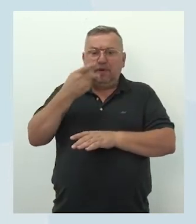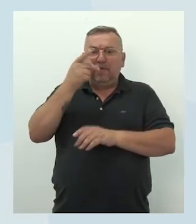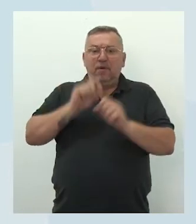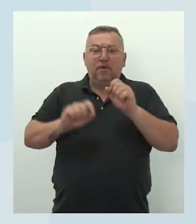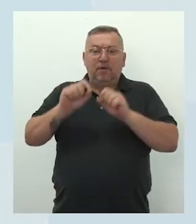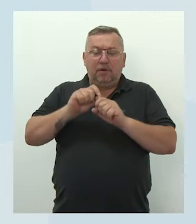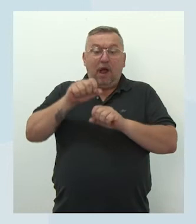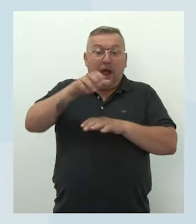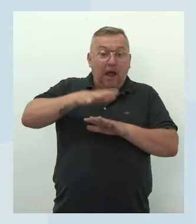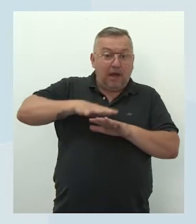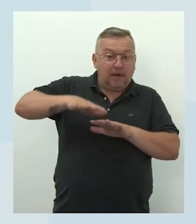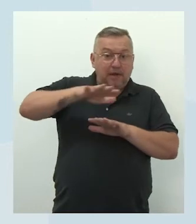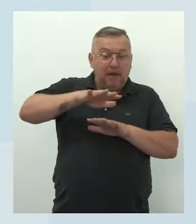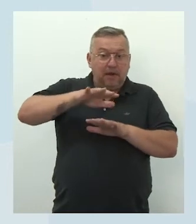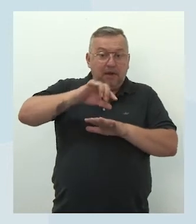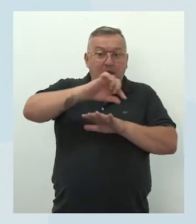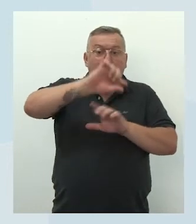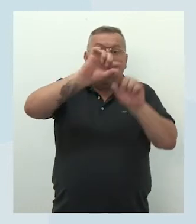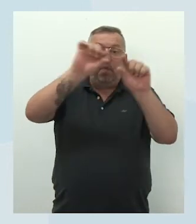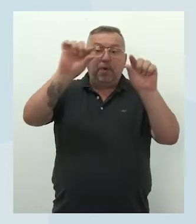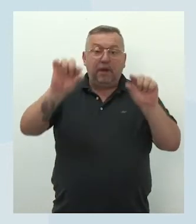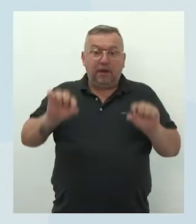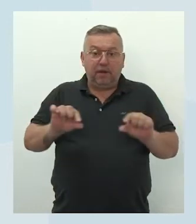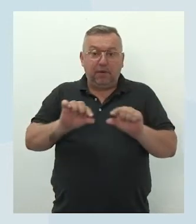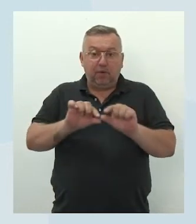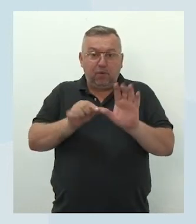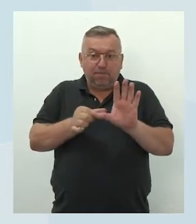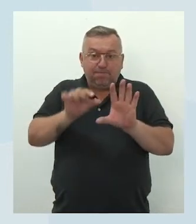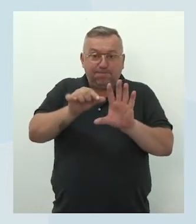de área ou a gente está falando de perímetro?